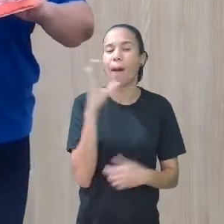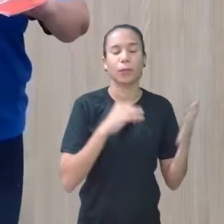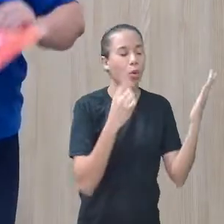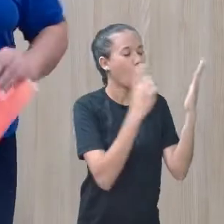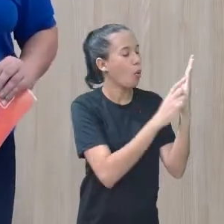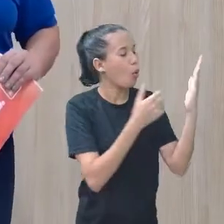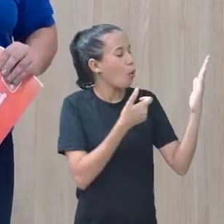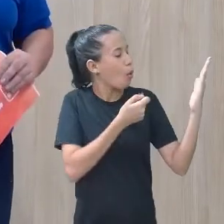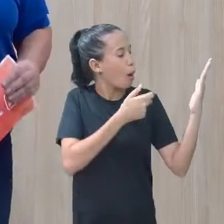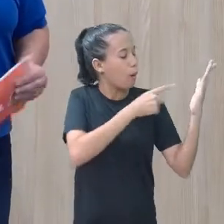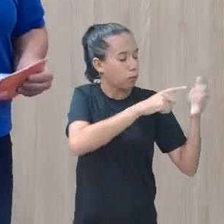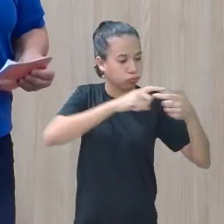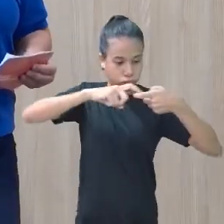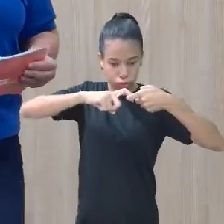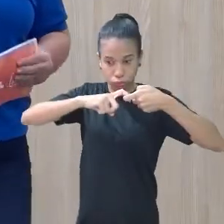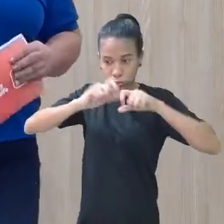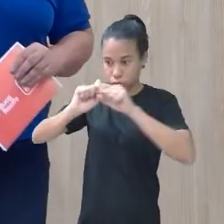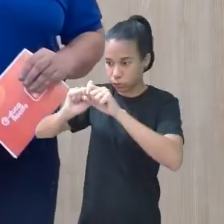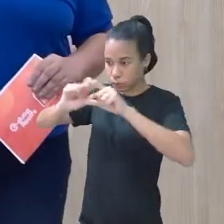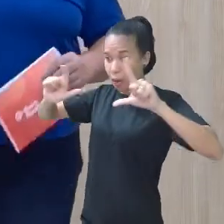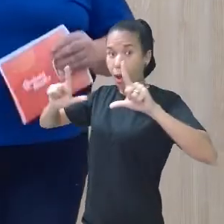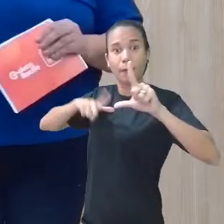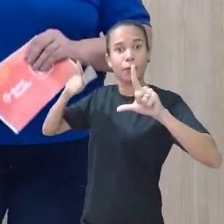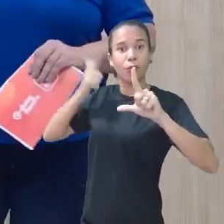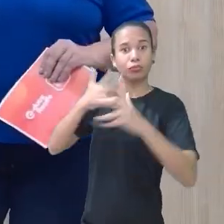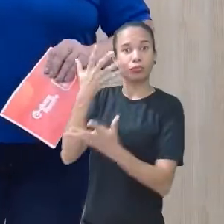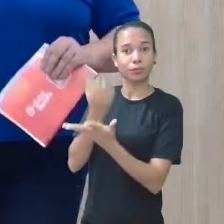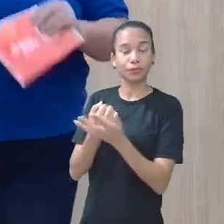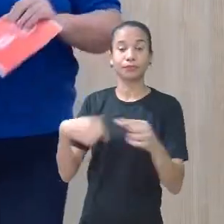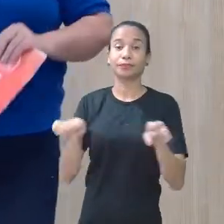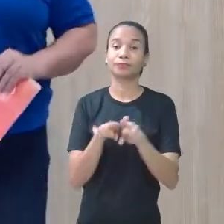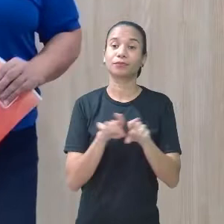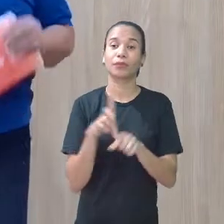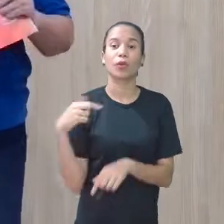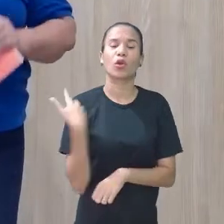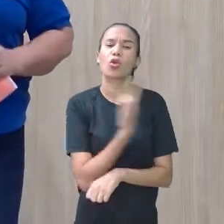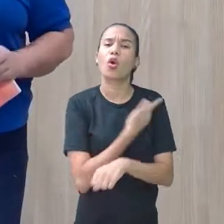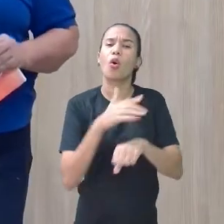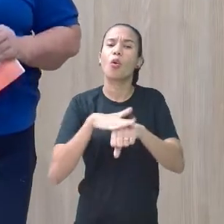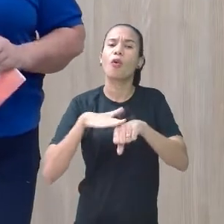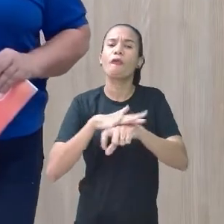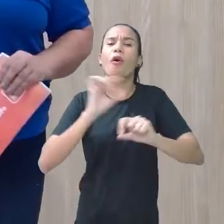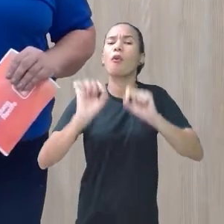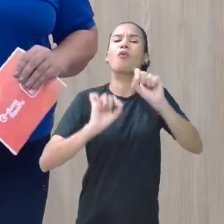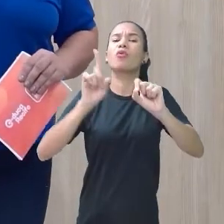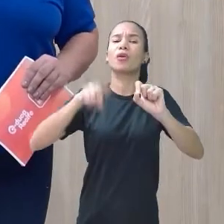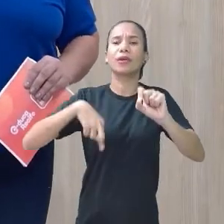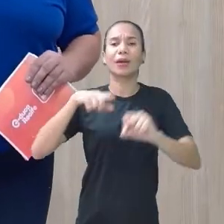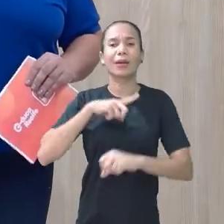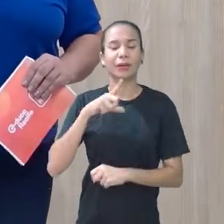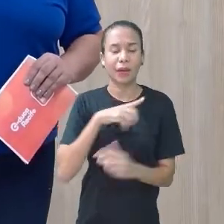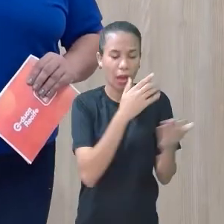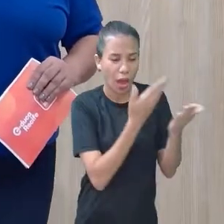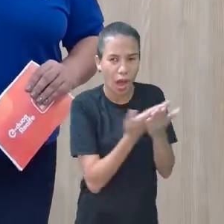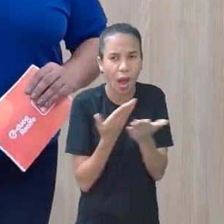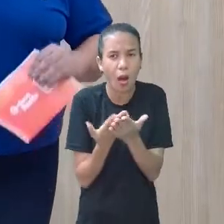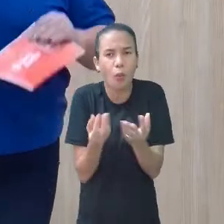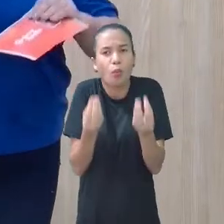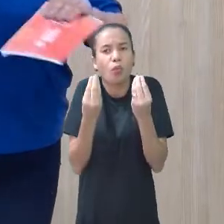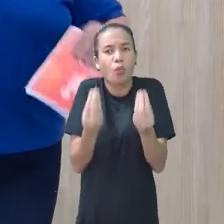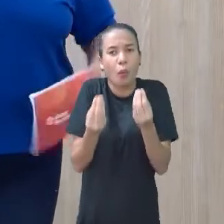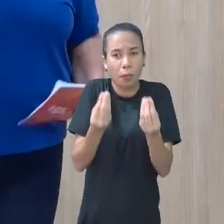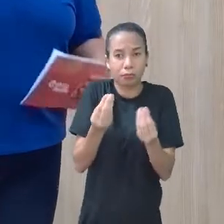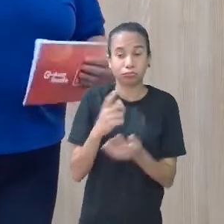rapidinho participar desse nosso momento ao vivo. Eu trouxe para a gente conversar como é que vai ser as nossas aulas.